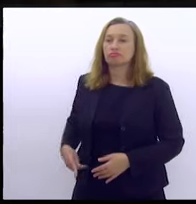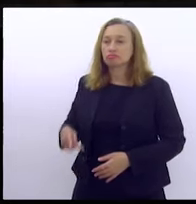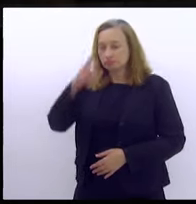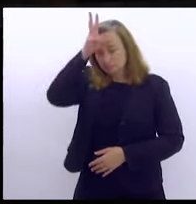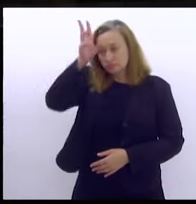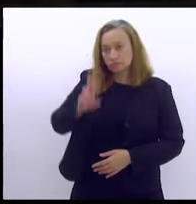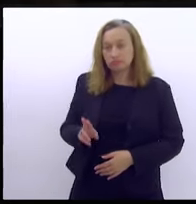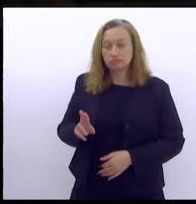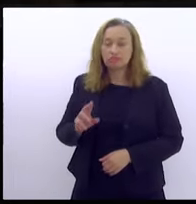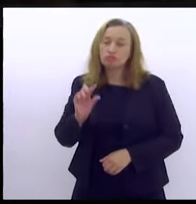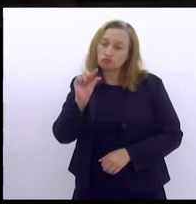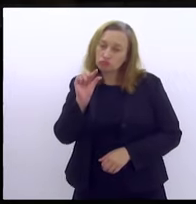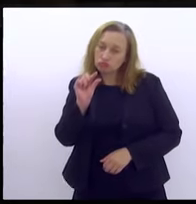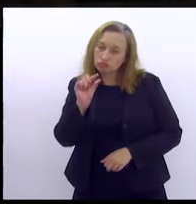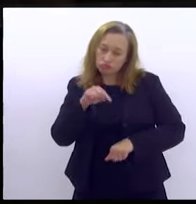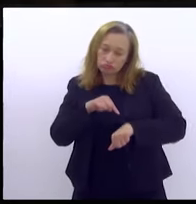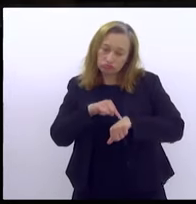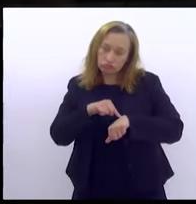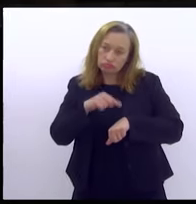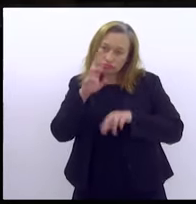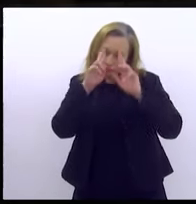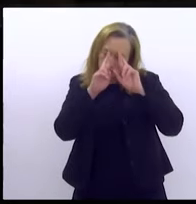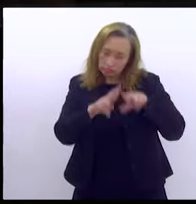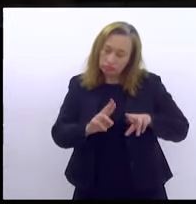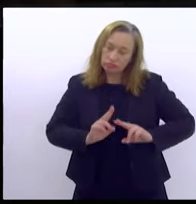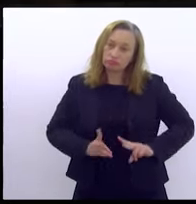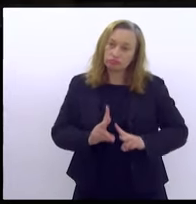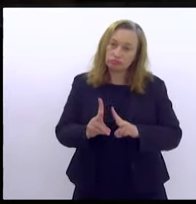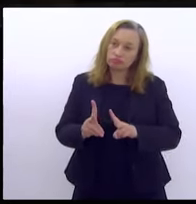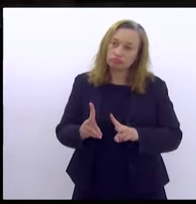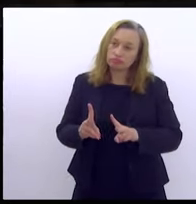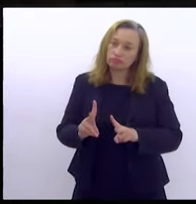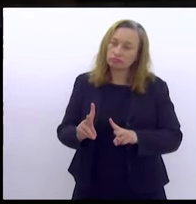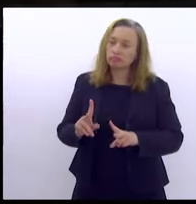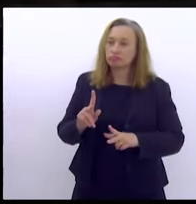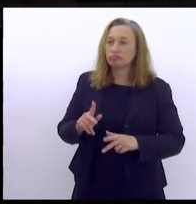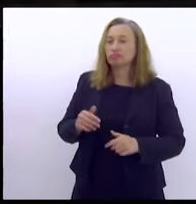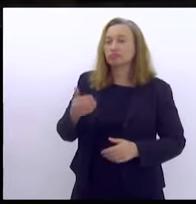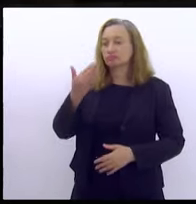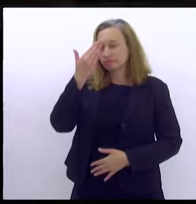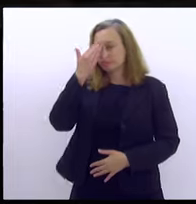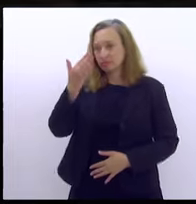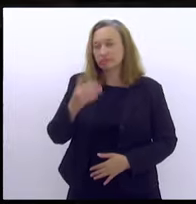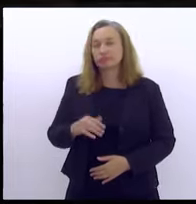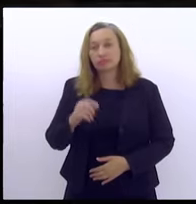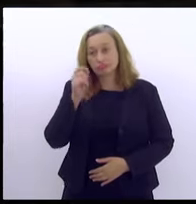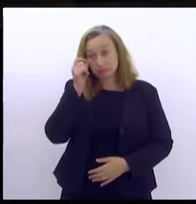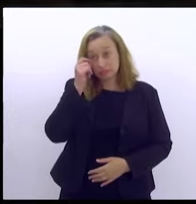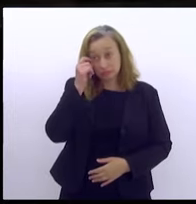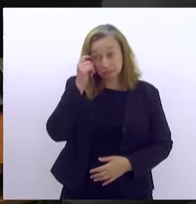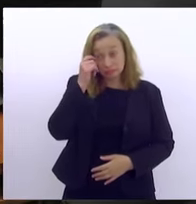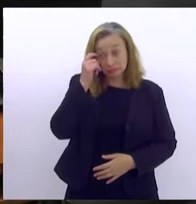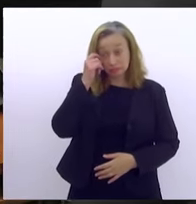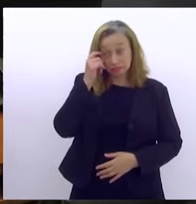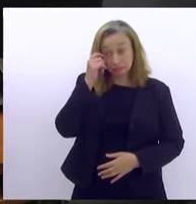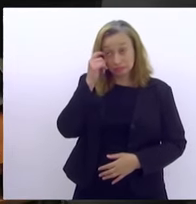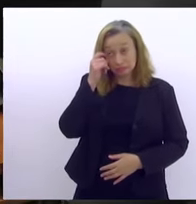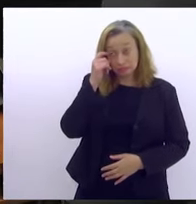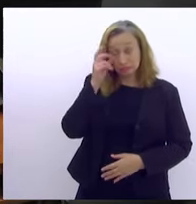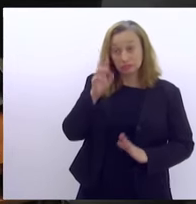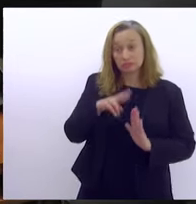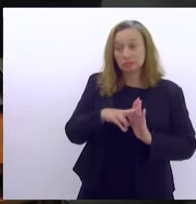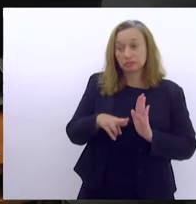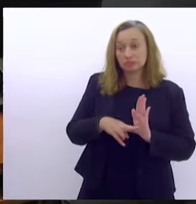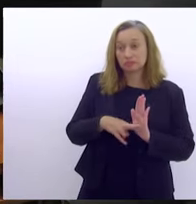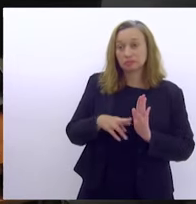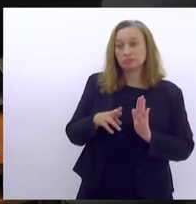só um pouquinho, mas no geral respeitando sempre a sua determinação. Obrigado. Preocupação com o tempo regimental